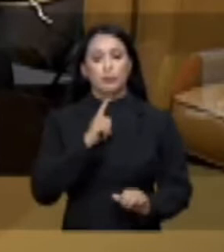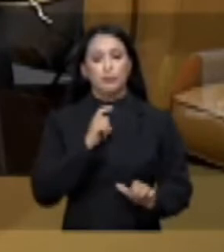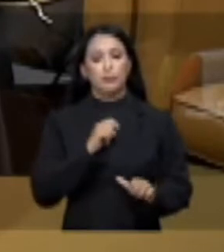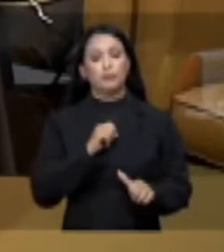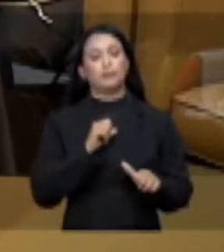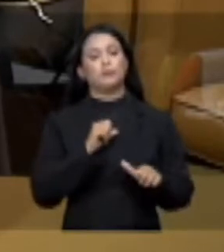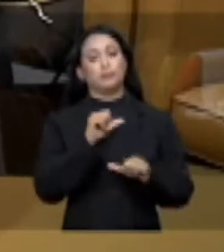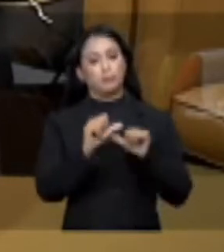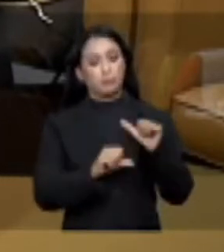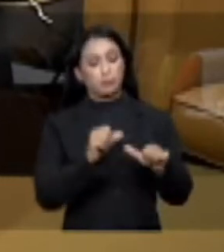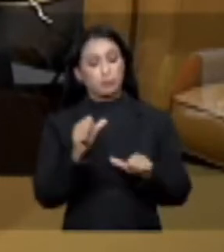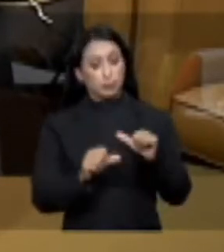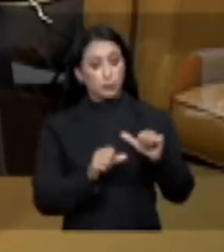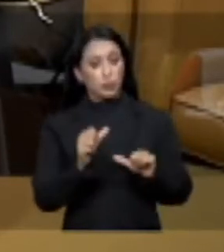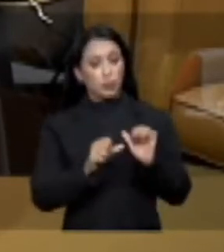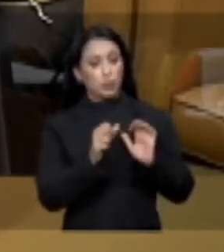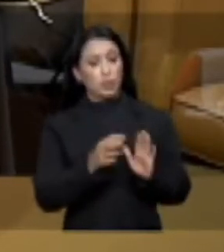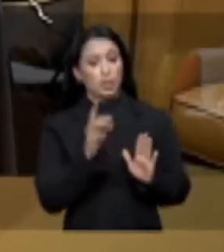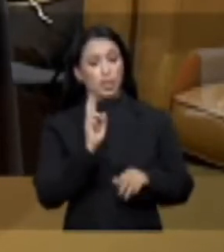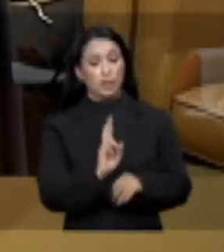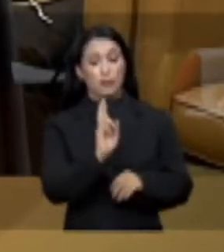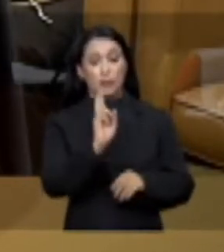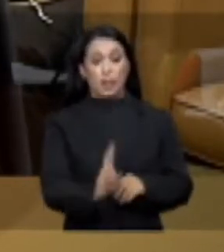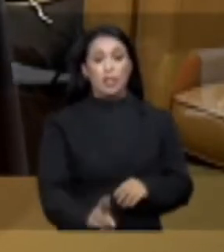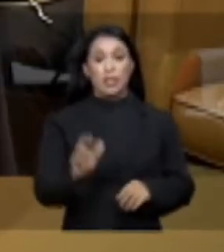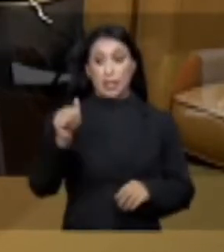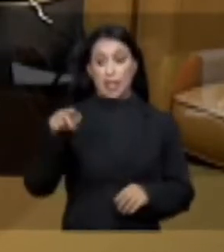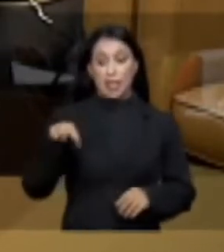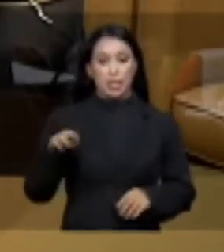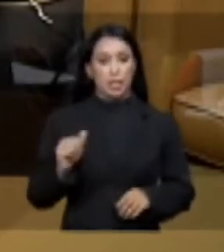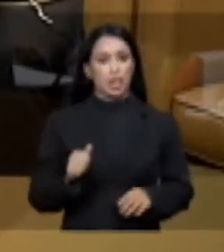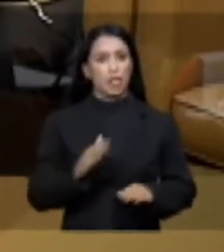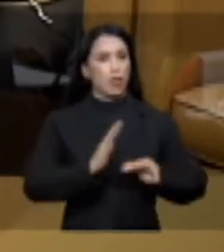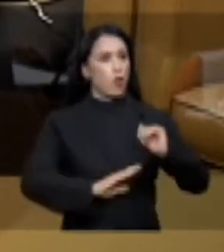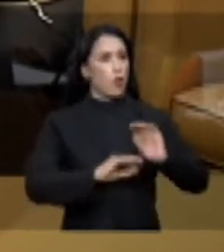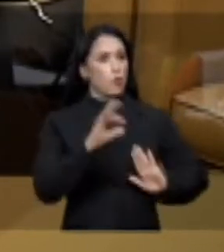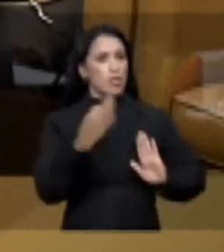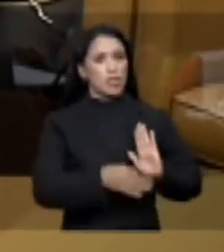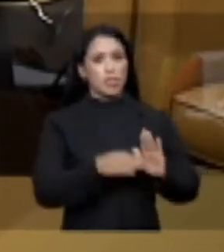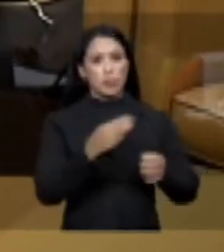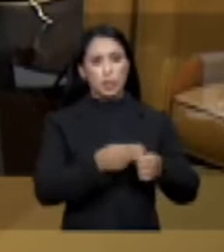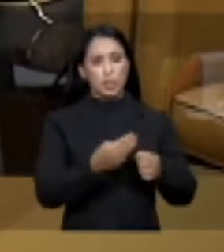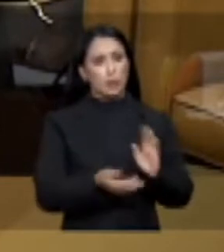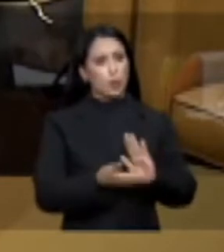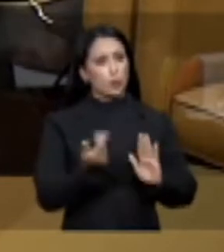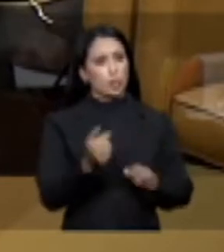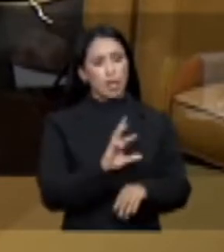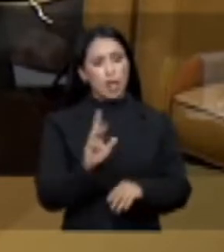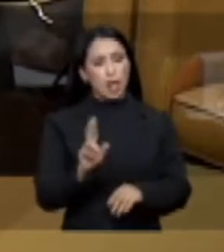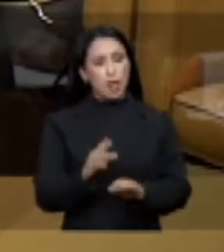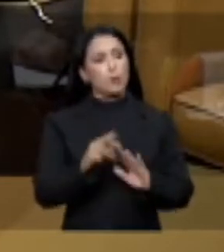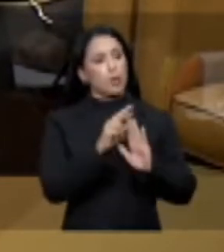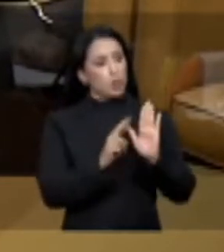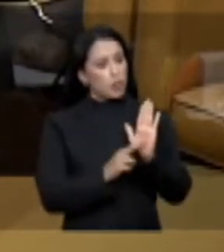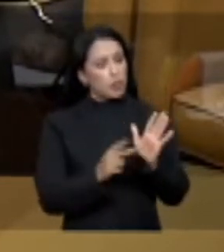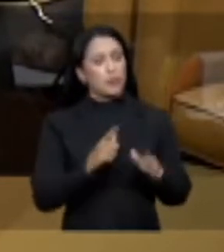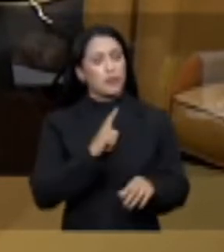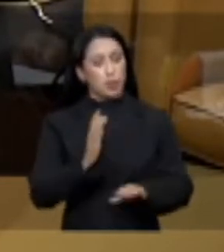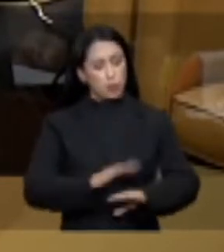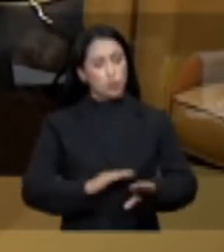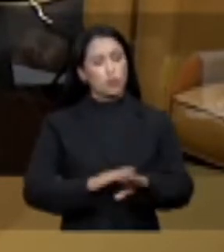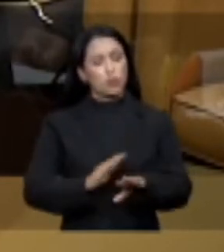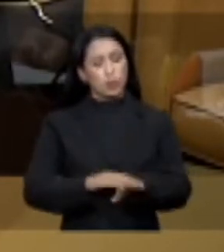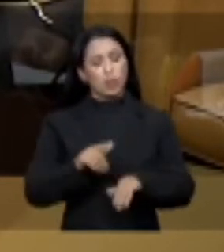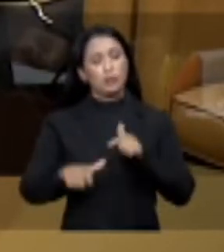normas de referência pela ANA não viola a competência municipal em absoluto, já que o próprio regulamento prevê que compete ao titular do